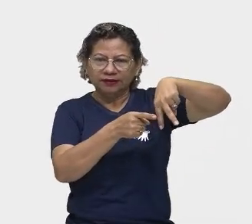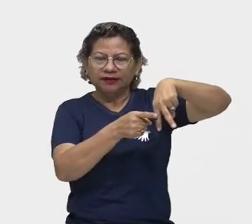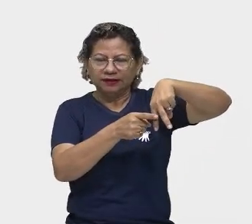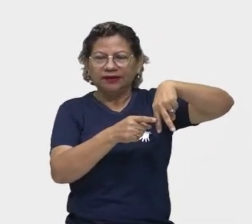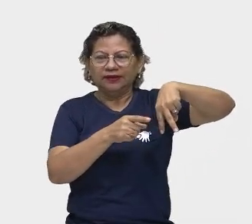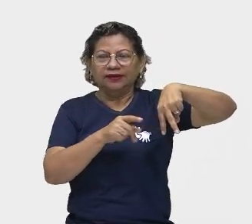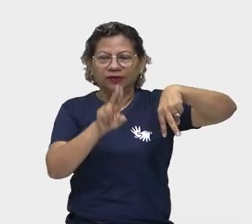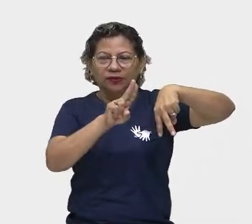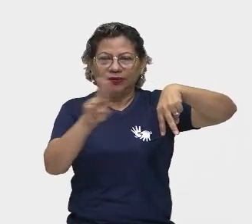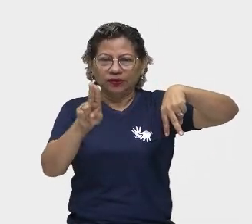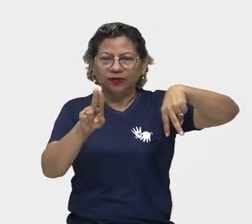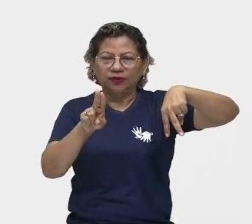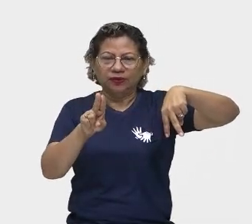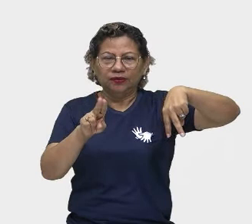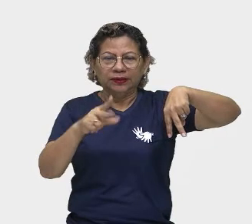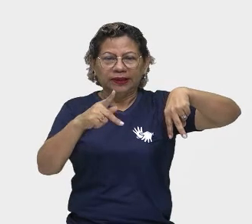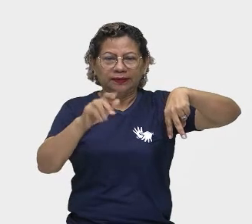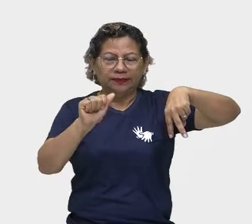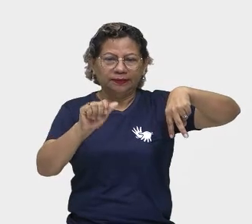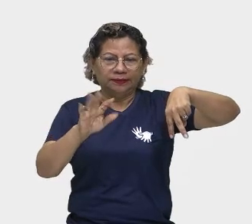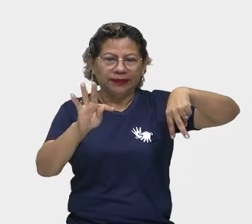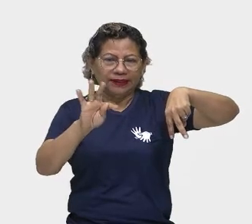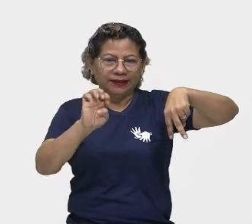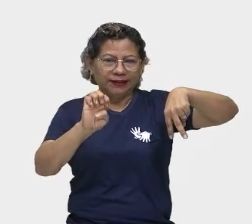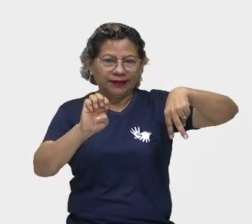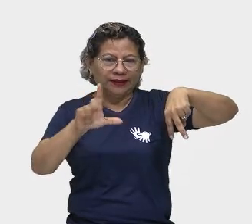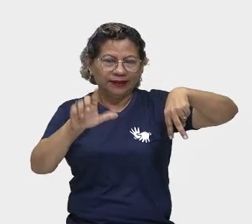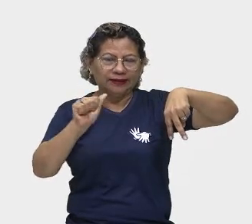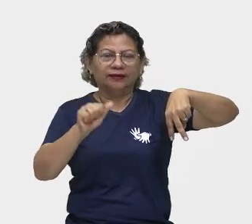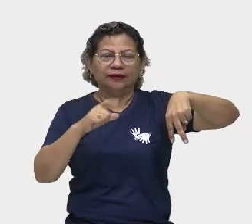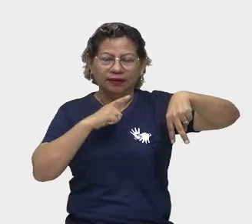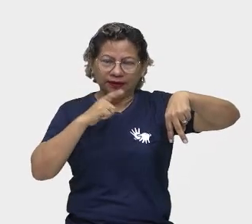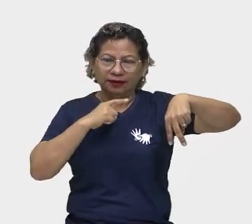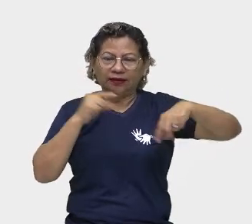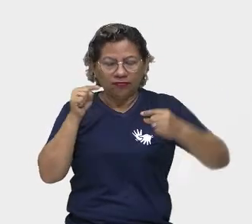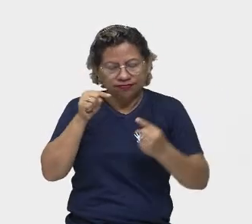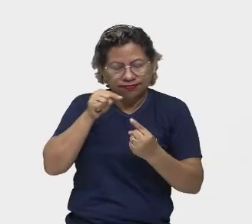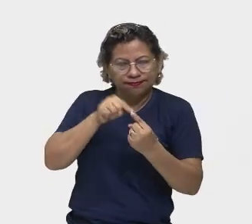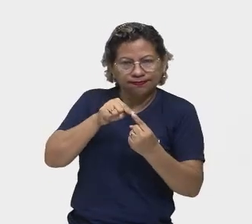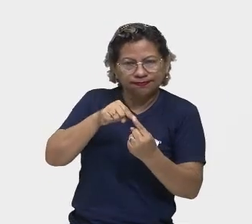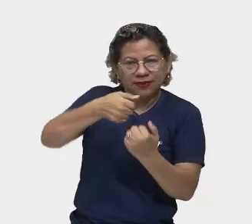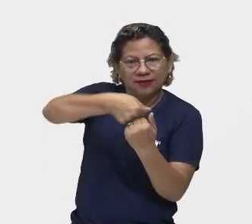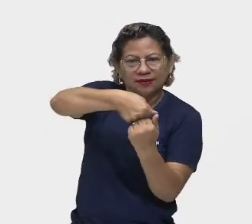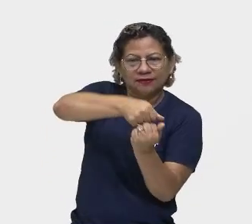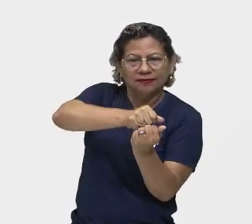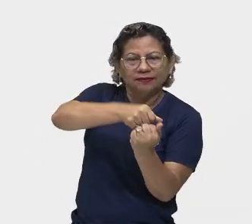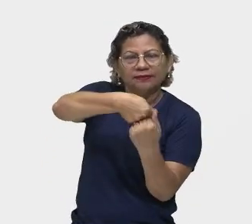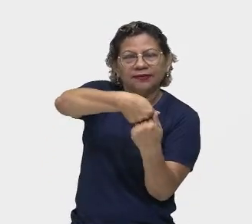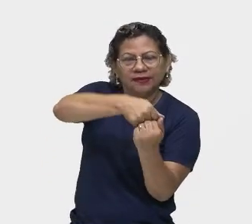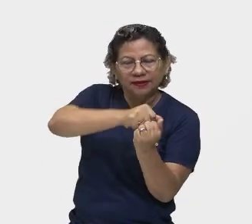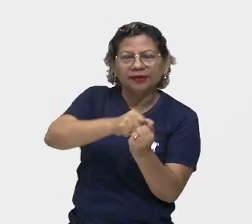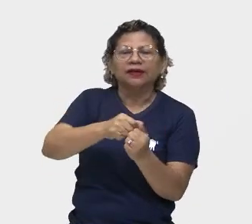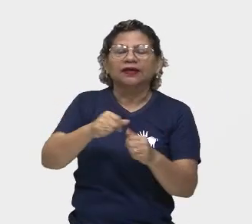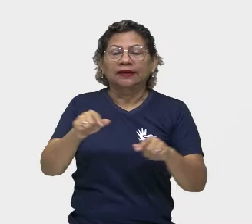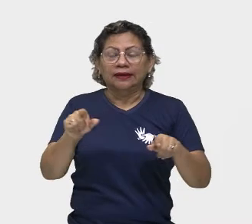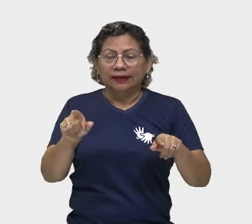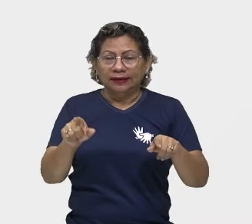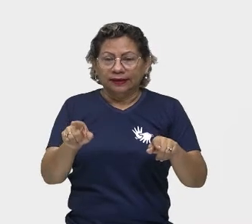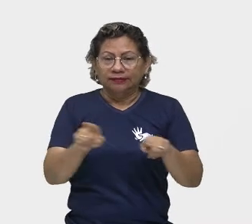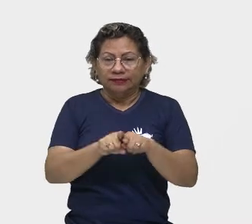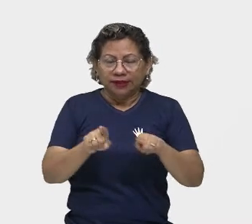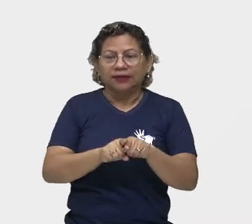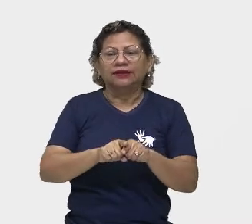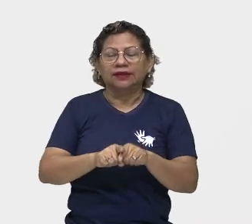chamado de patela a gente observa aí que ele está ligado com outras estruturas temos ali um músculo temos ali os